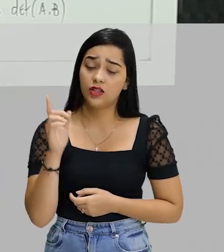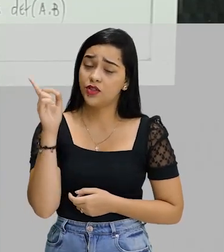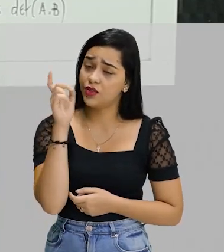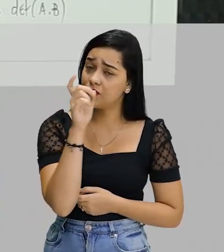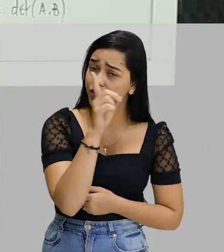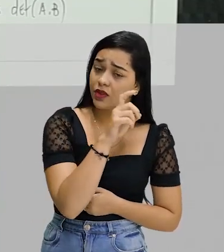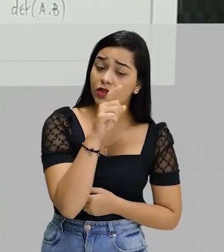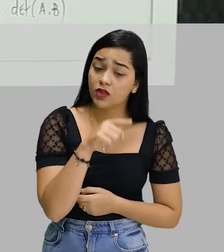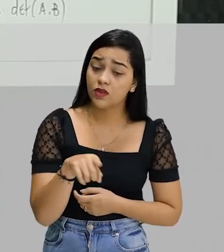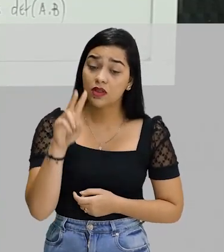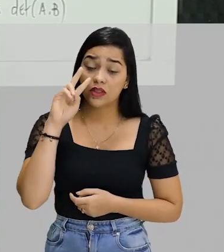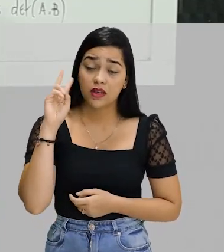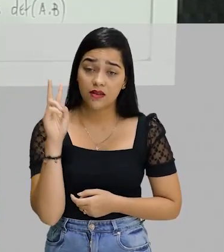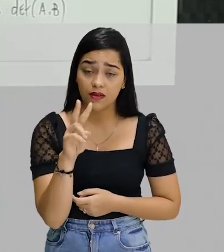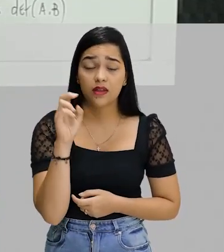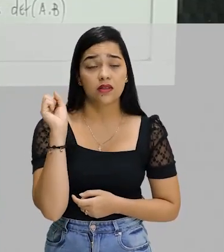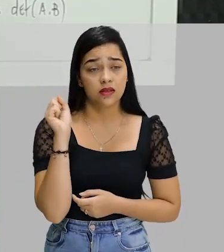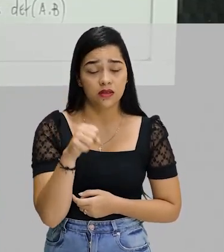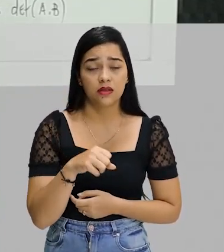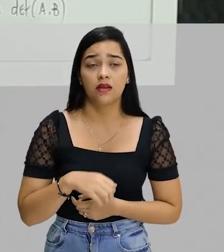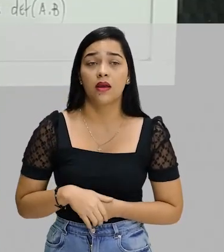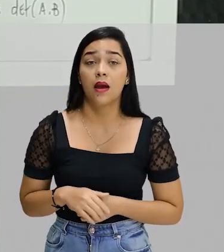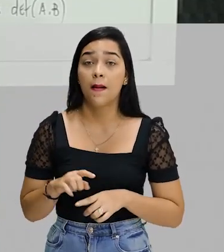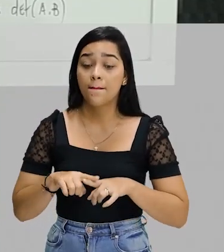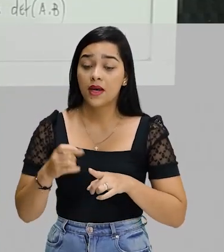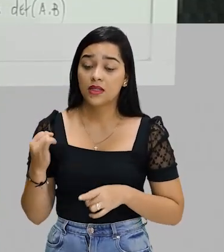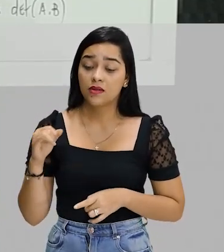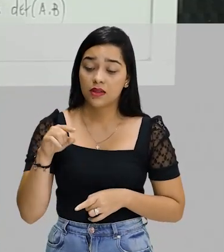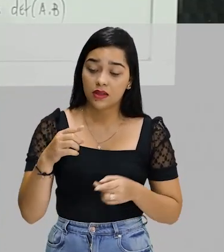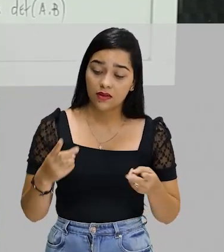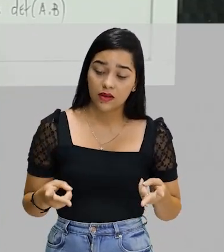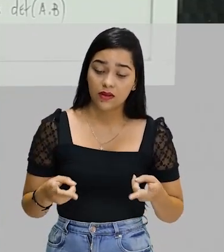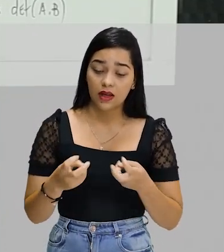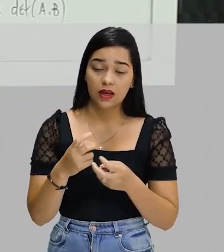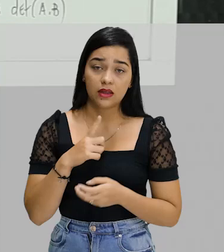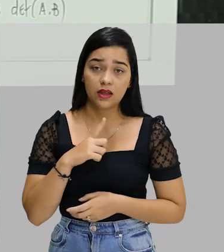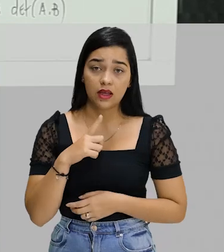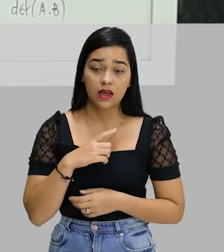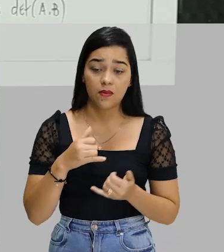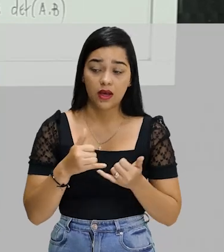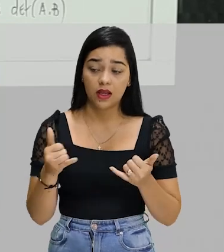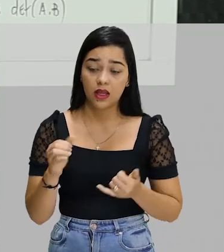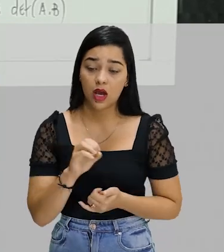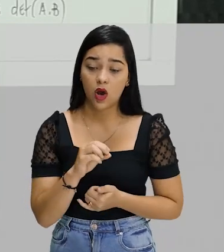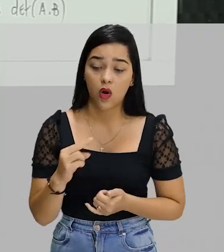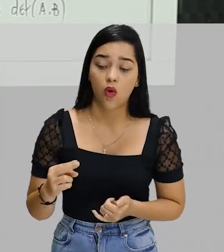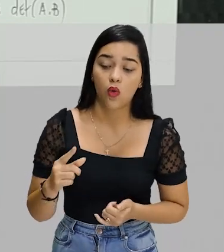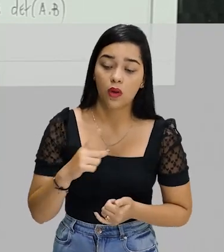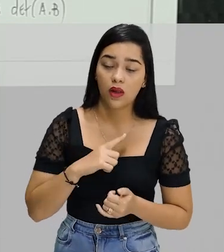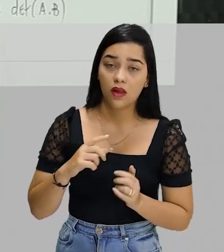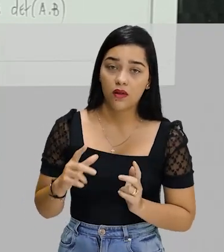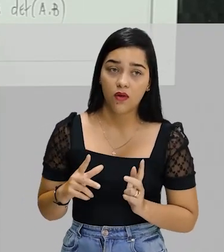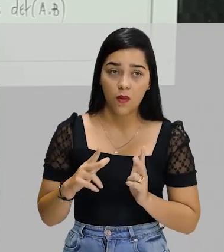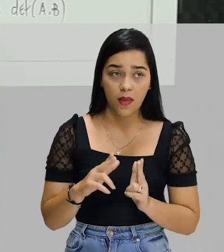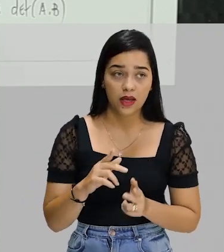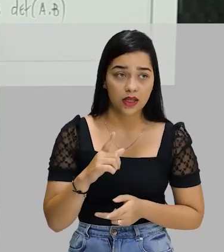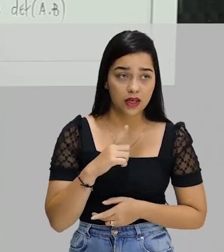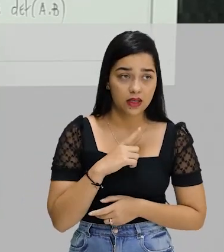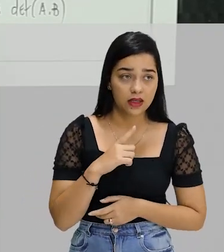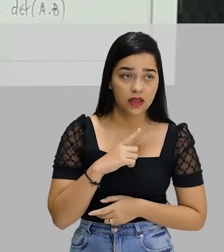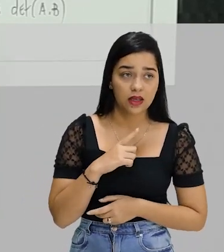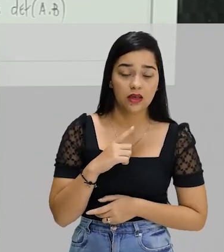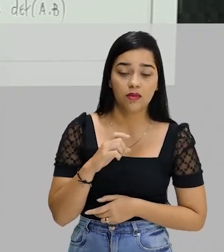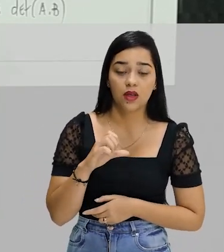difícil até de você ver, realmente. Tá? Mas se você verificar que uma linha ou coluna ela é formada